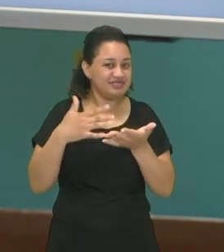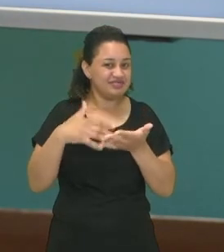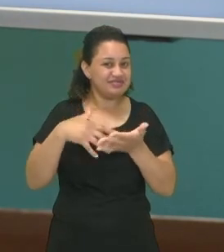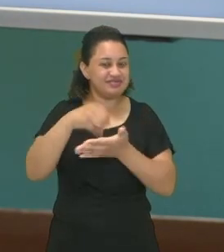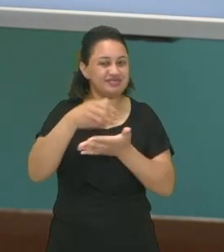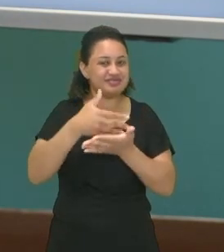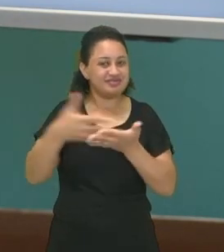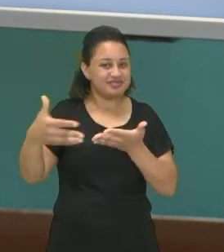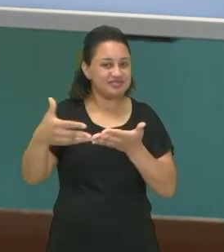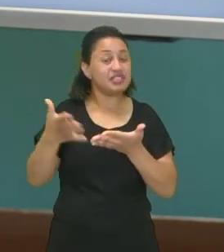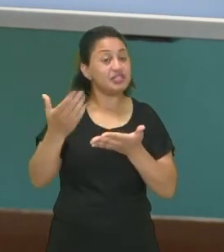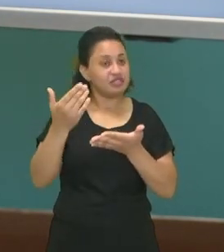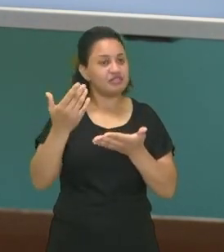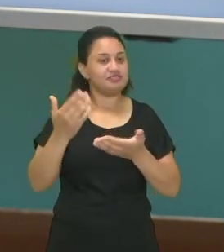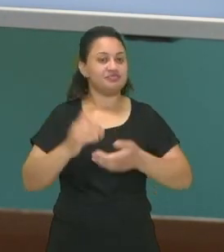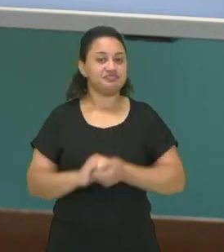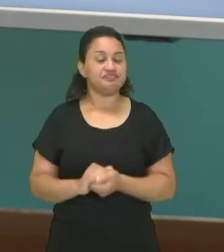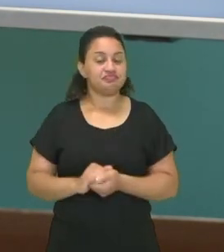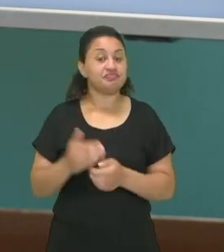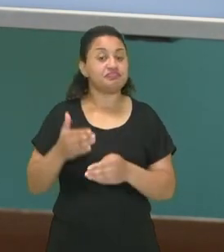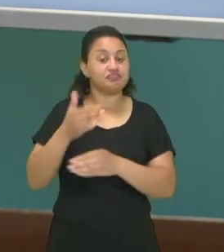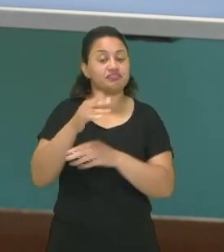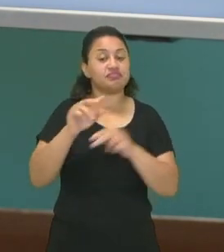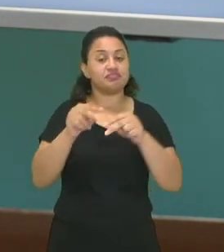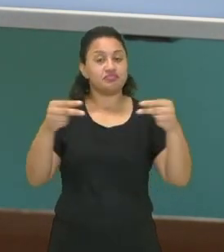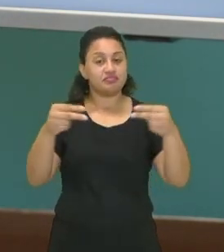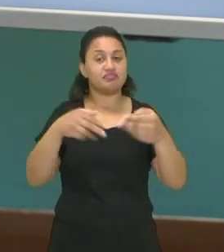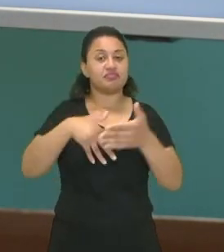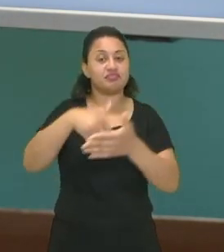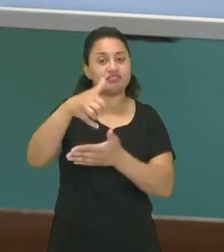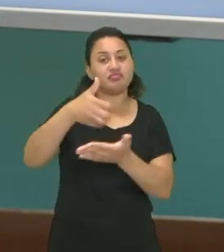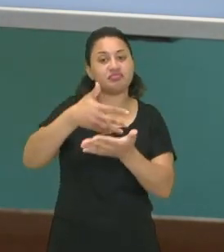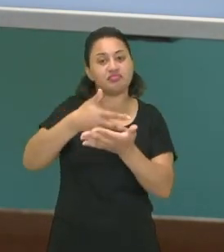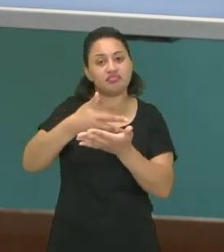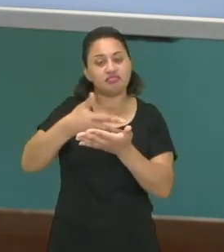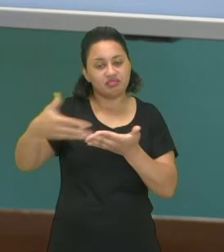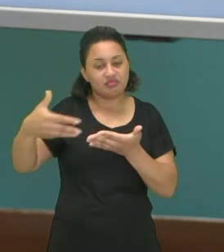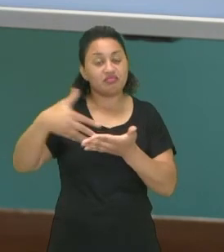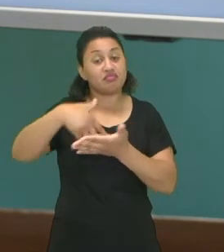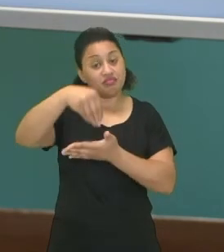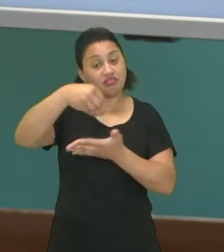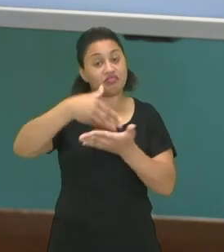Vamos praticar? Então. Acesse lá a plataforma